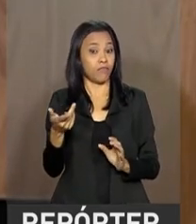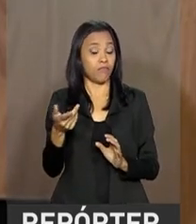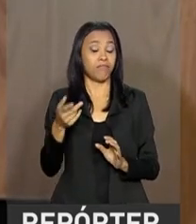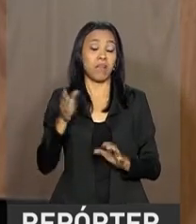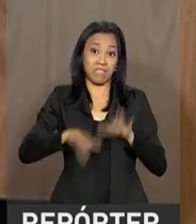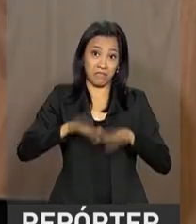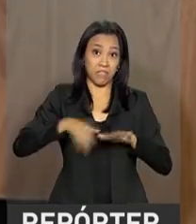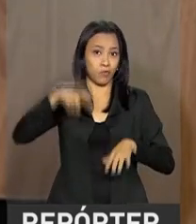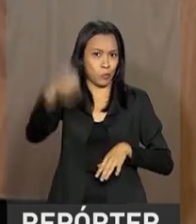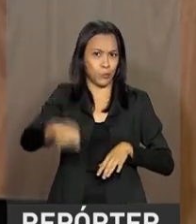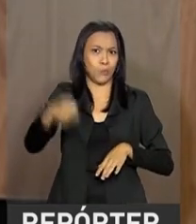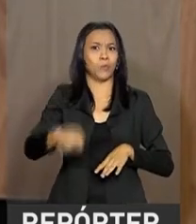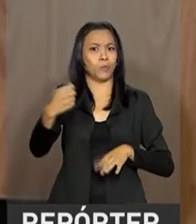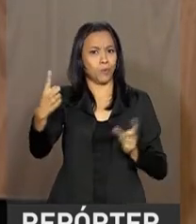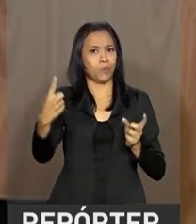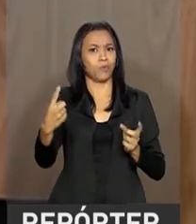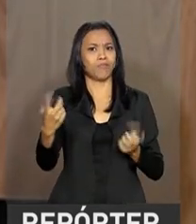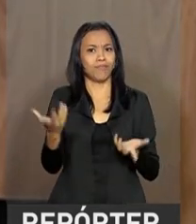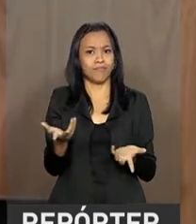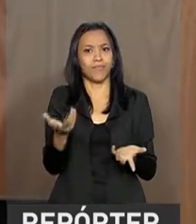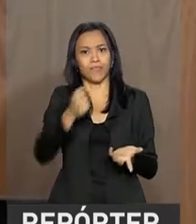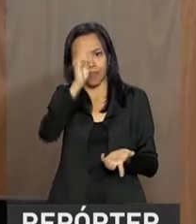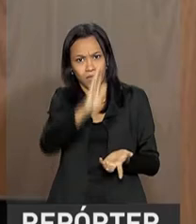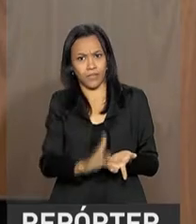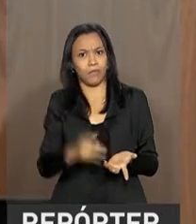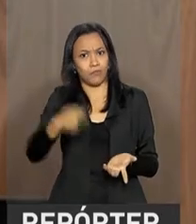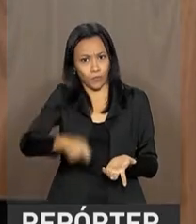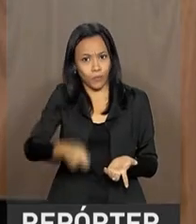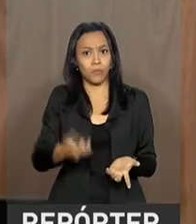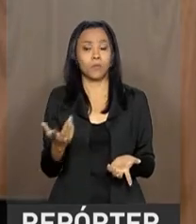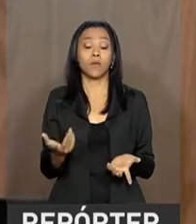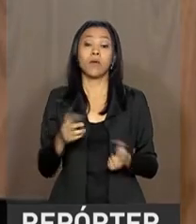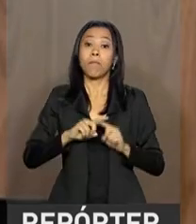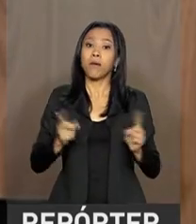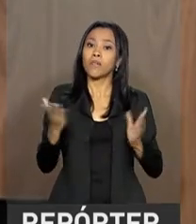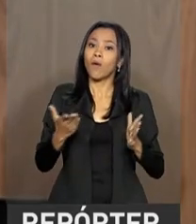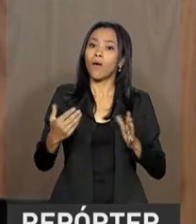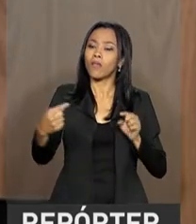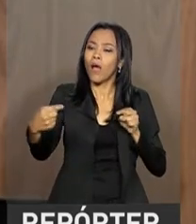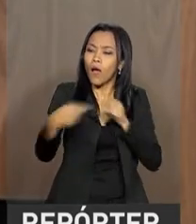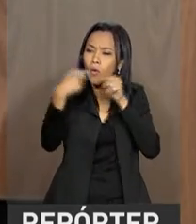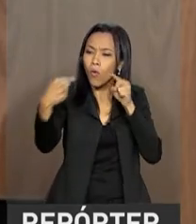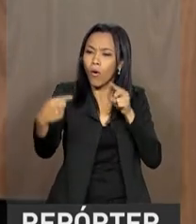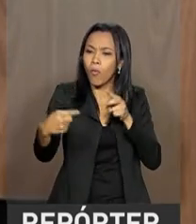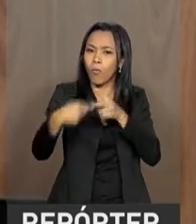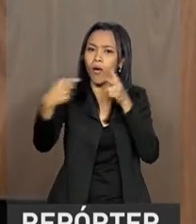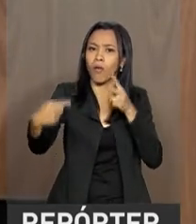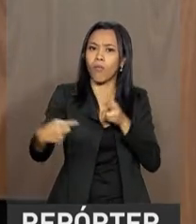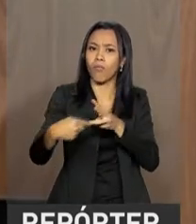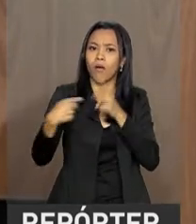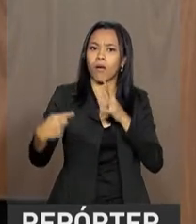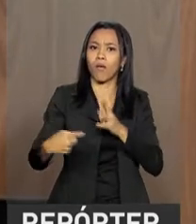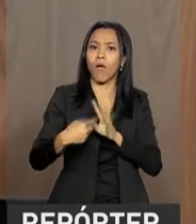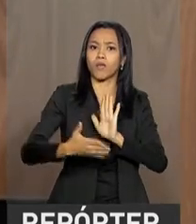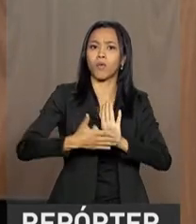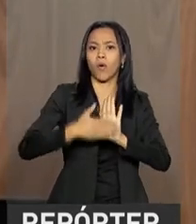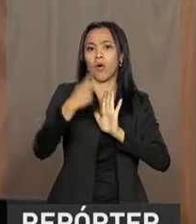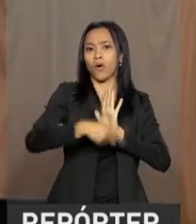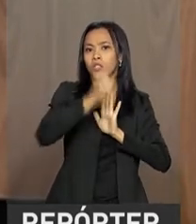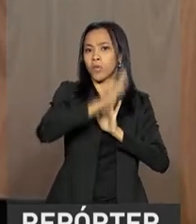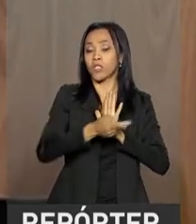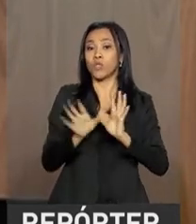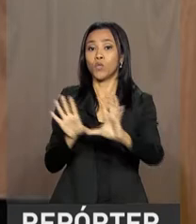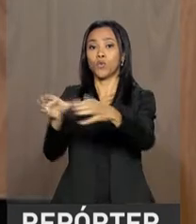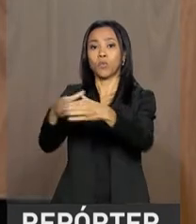mas que infelizmente agora começa a convergir com as nossas propostas às práticas e o que já está sendo feito e eu já